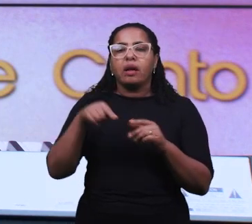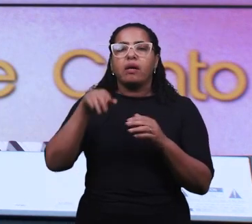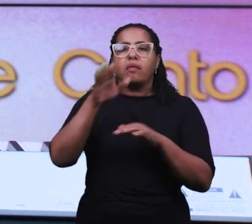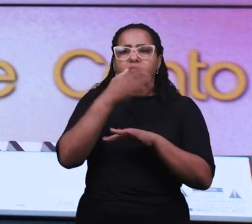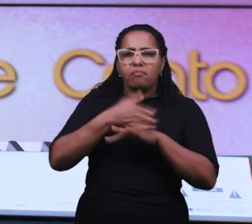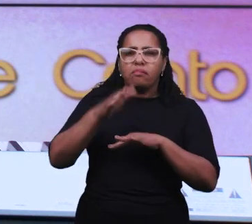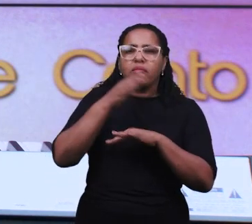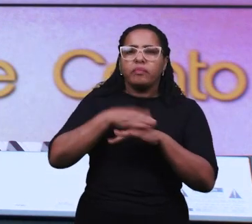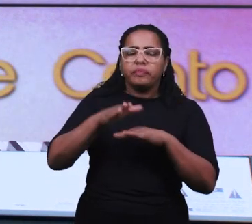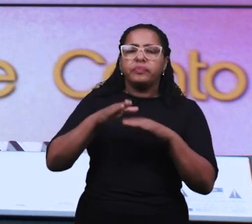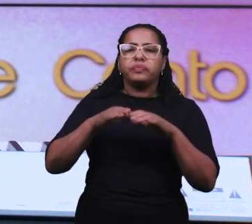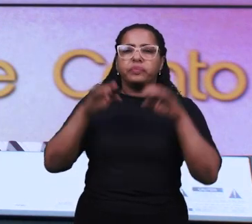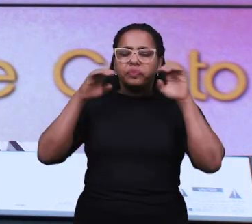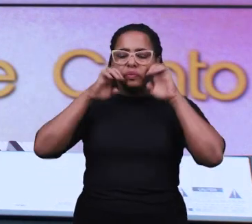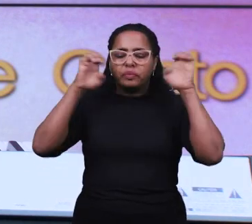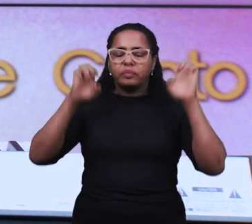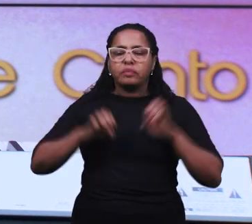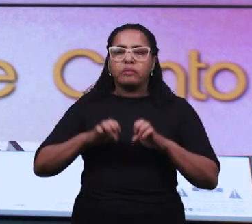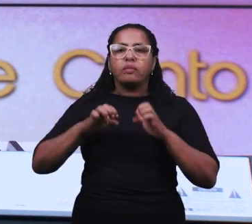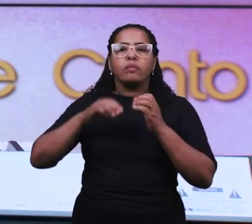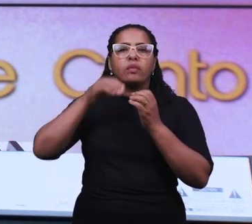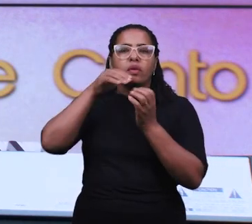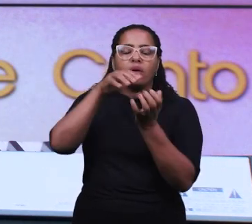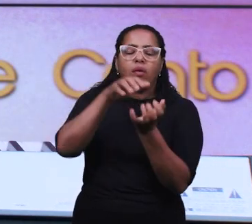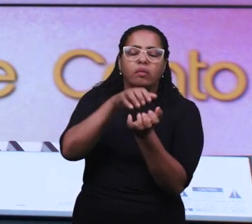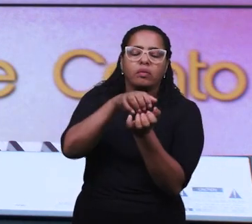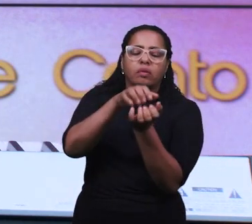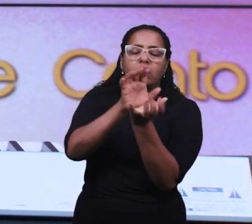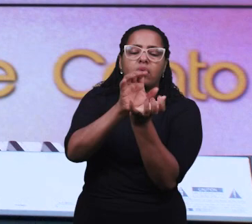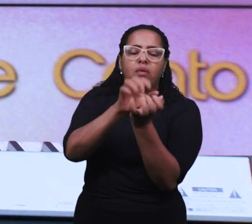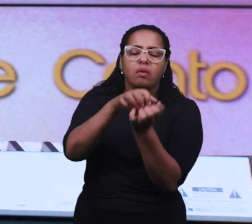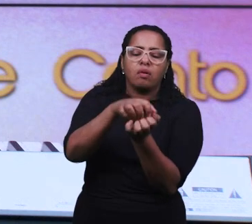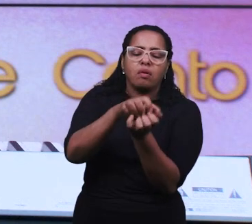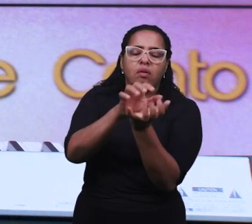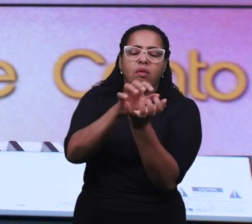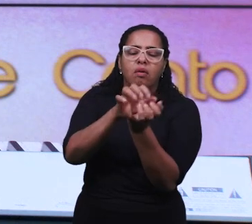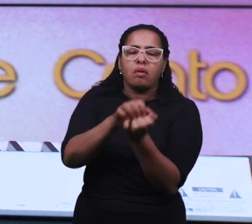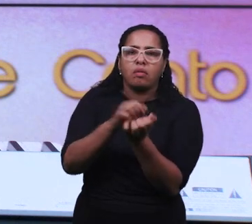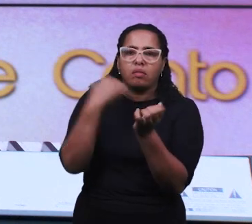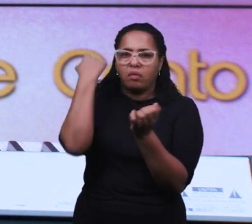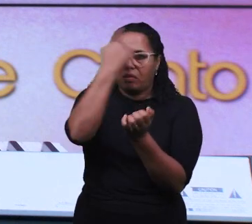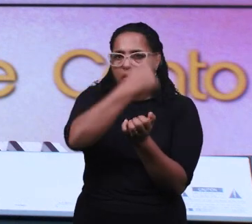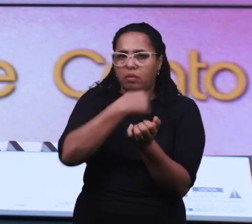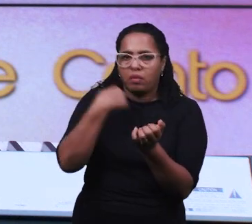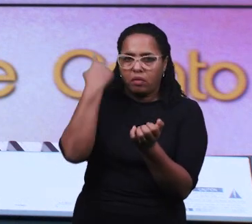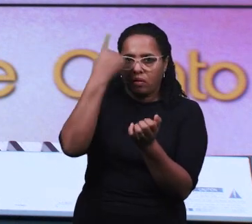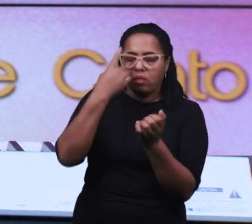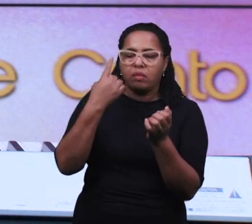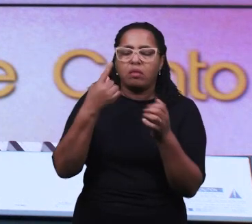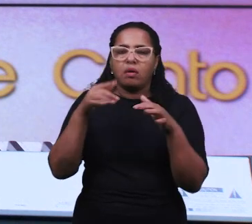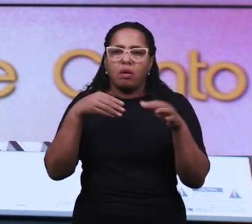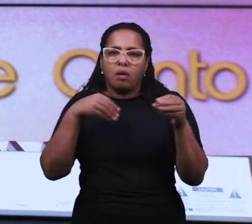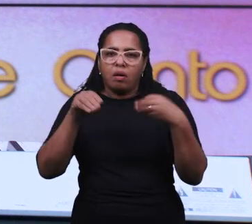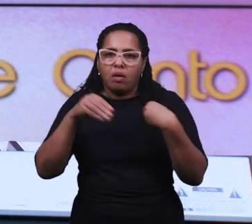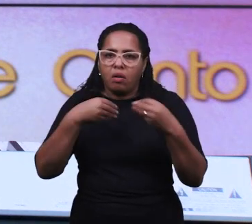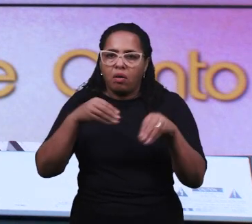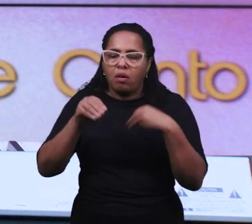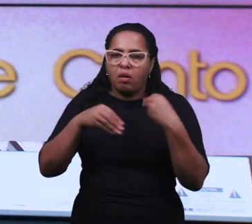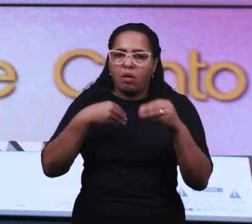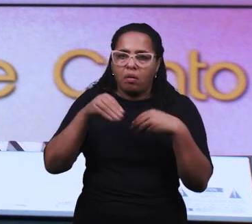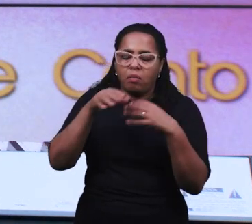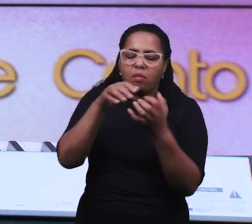poder estimular a estrutura de musculatura, inervação facial e assim ter maior mobilidade